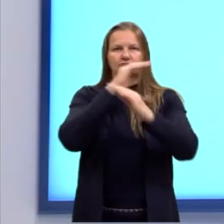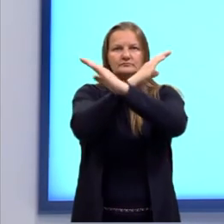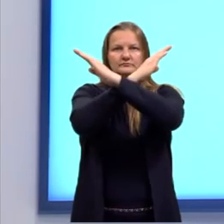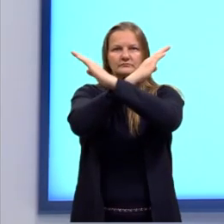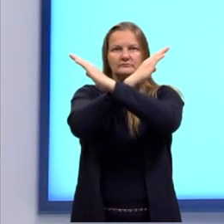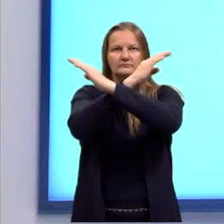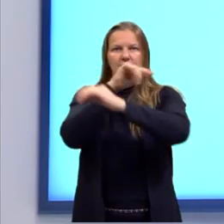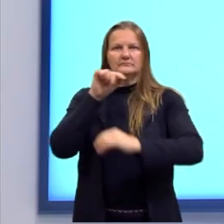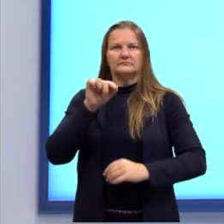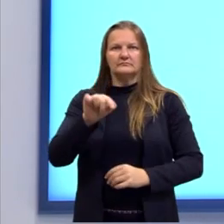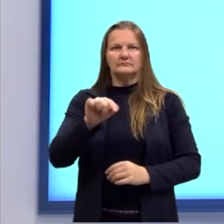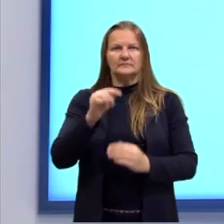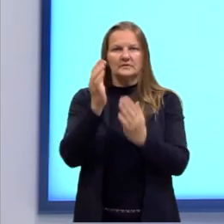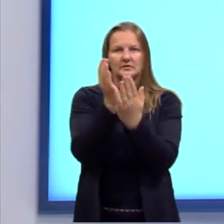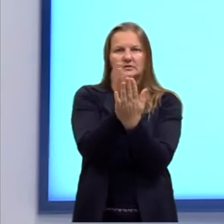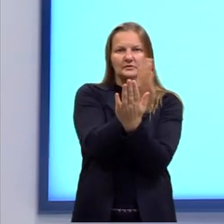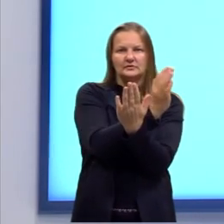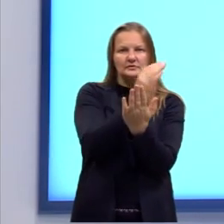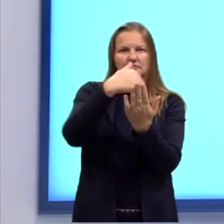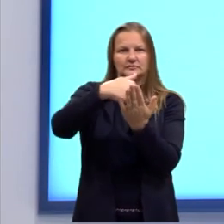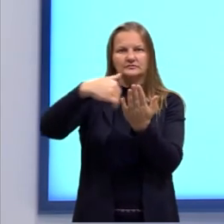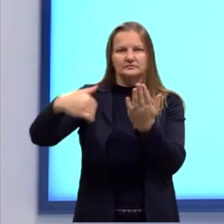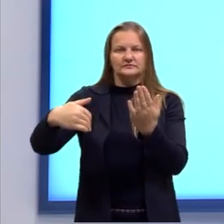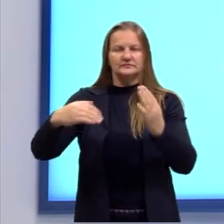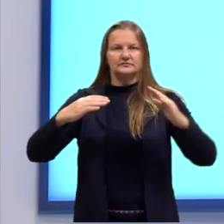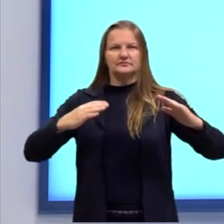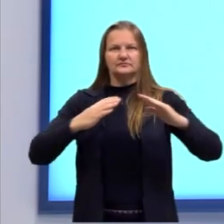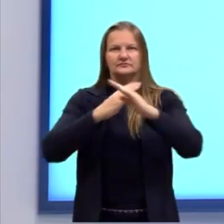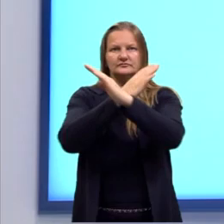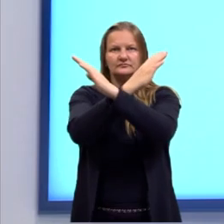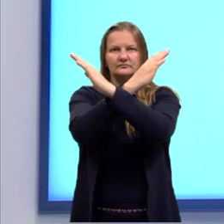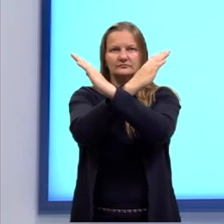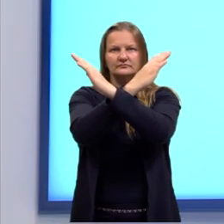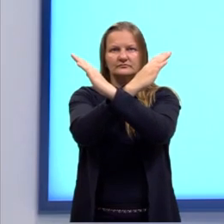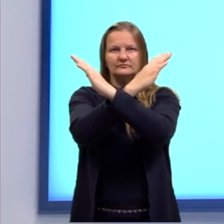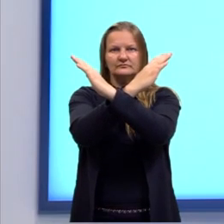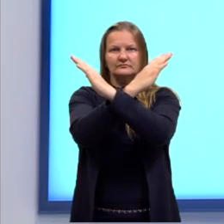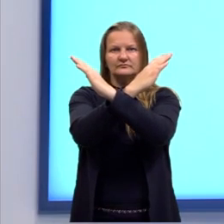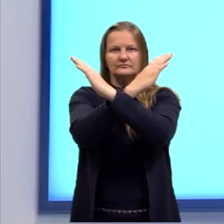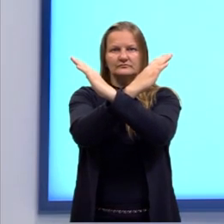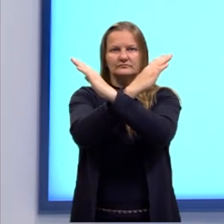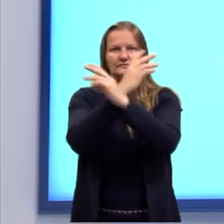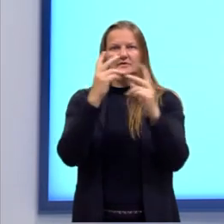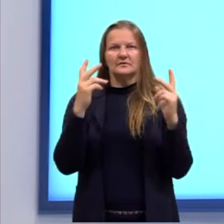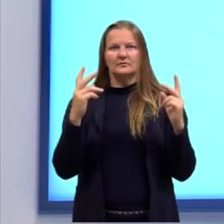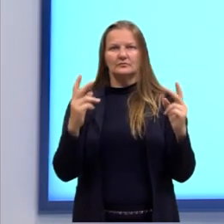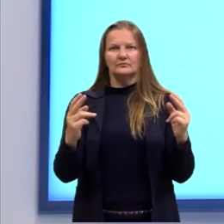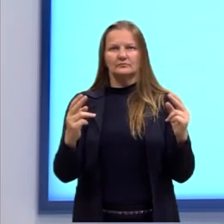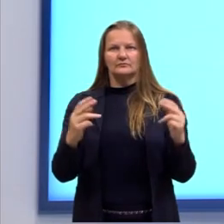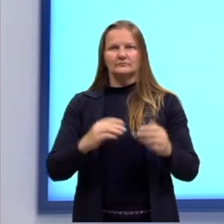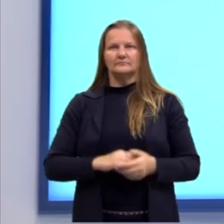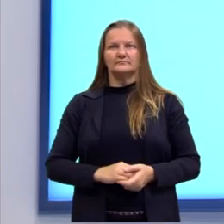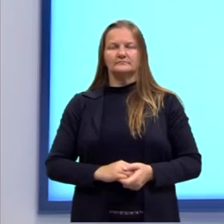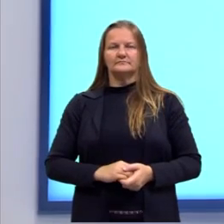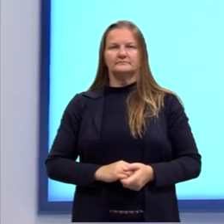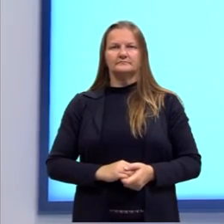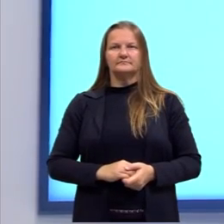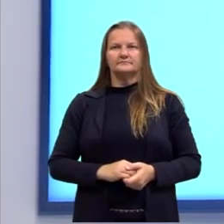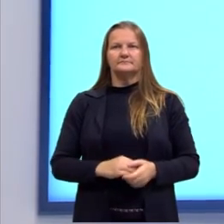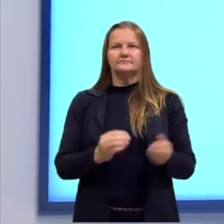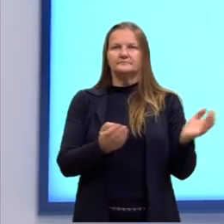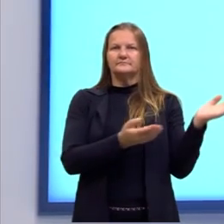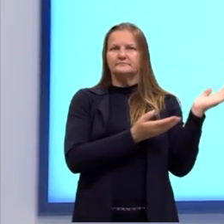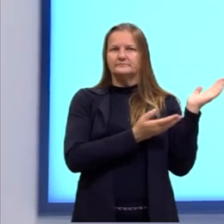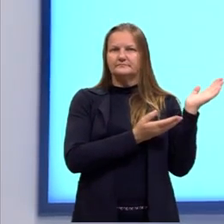Amy e ele divide Então as diagonais em segmentos congruentes tá então aqui eu coloquei para